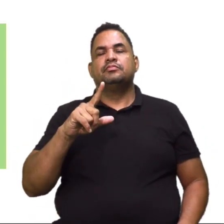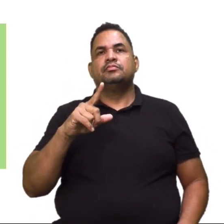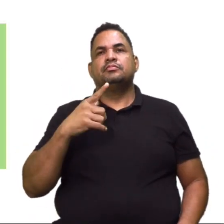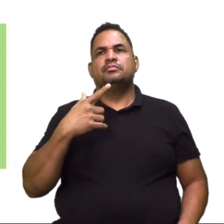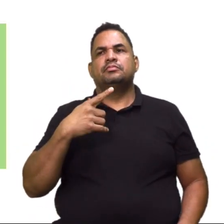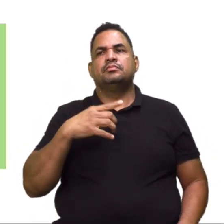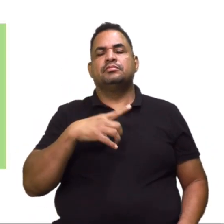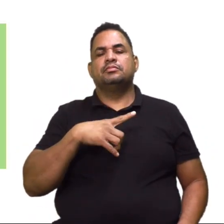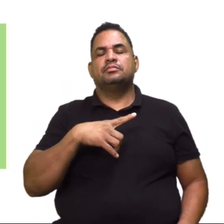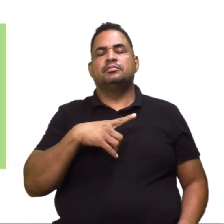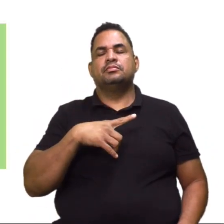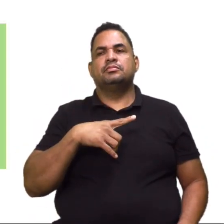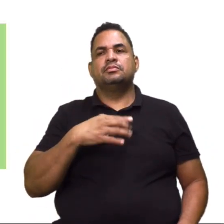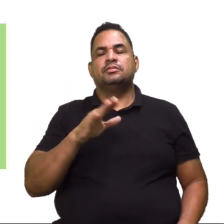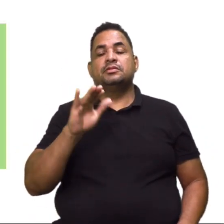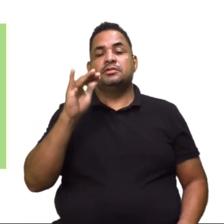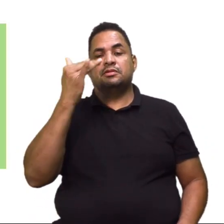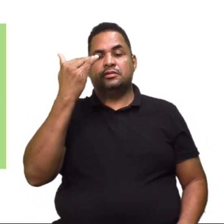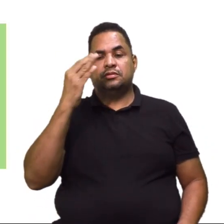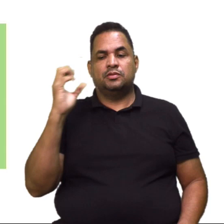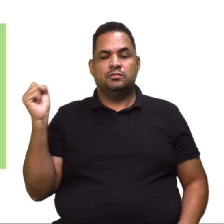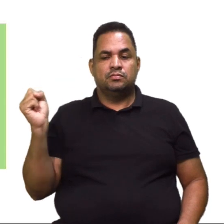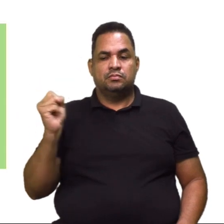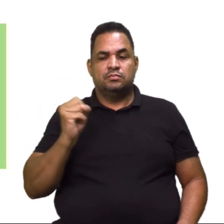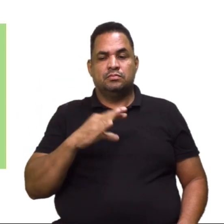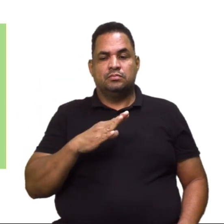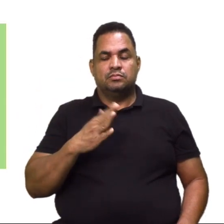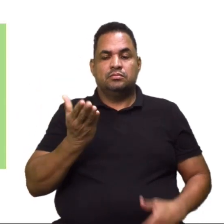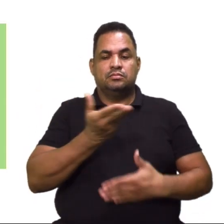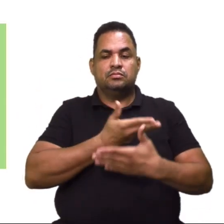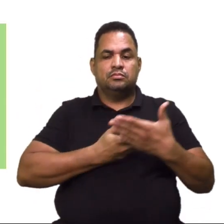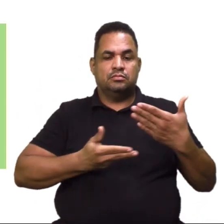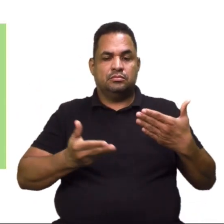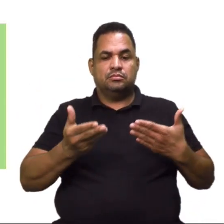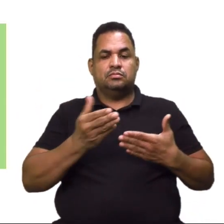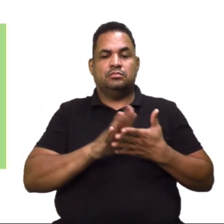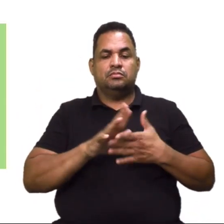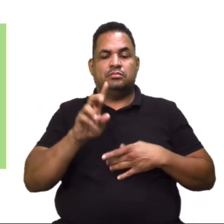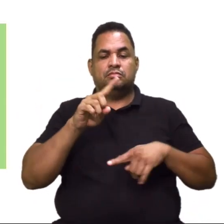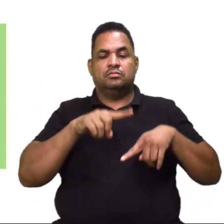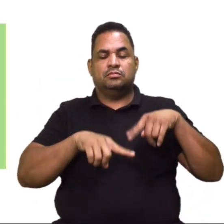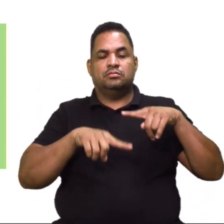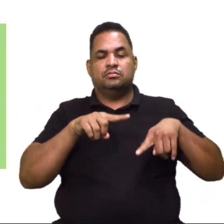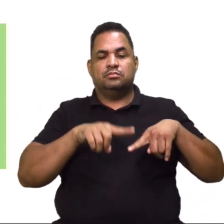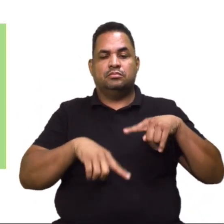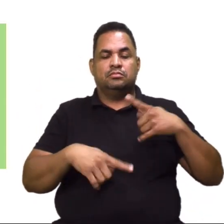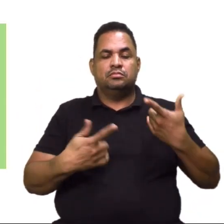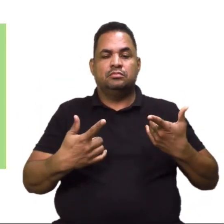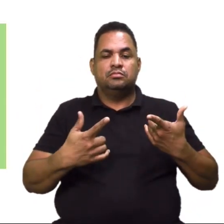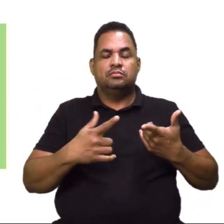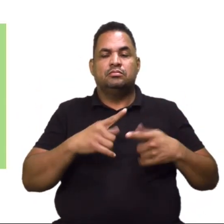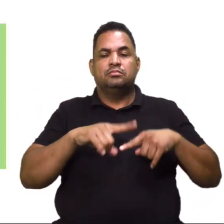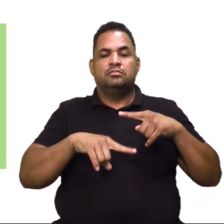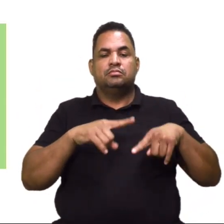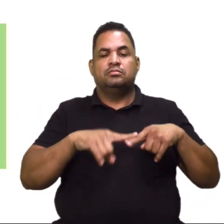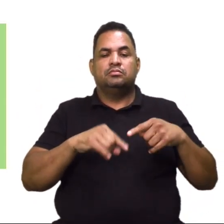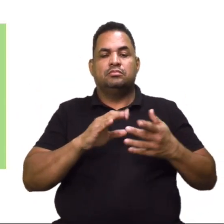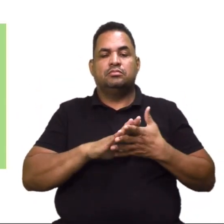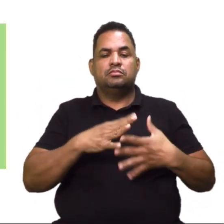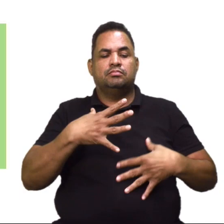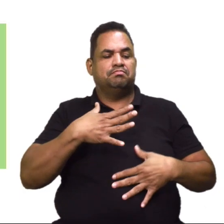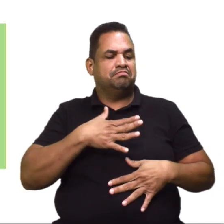atenção para essa juventude é o compartilhamento de utensílios, galera. Objetos íntimos não devem